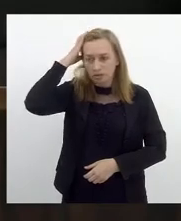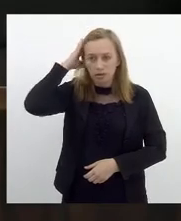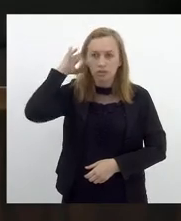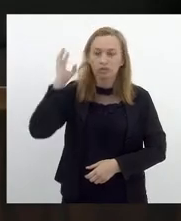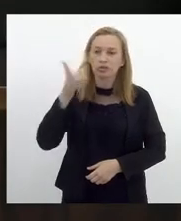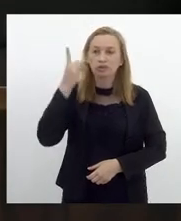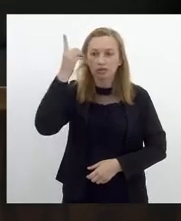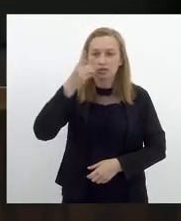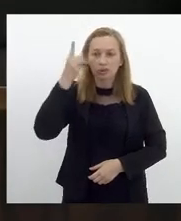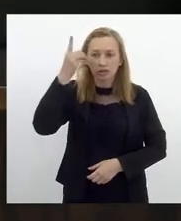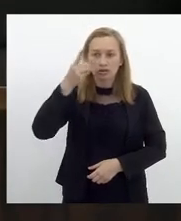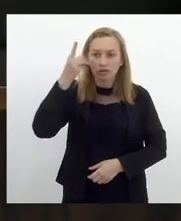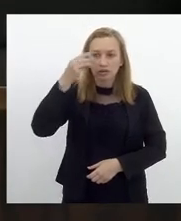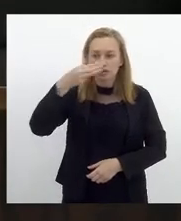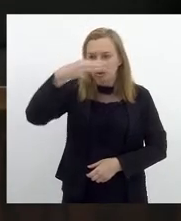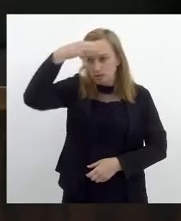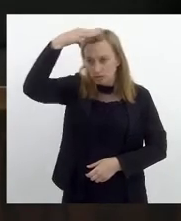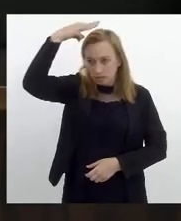Deputado Márcio Pacheco.